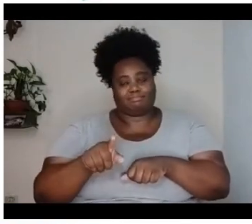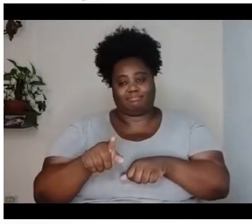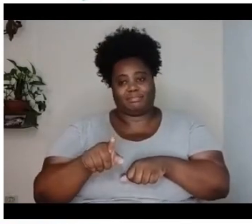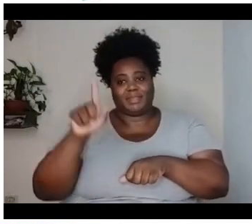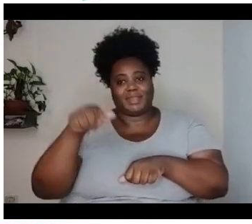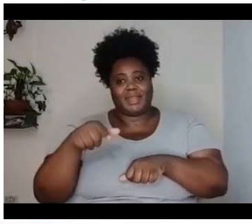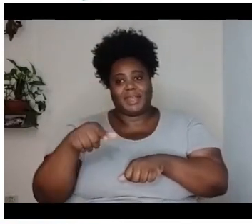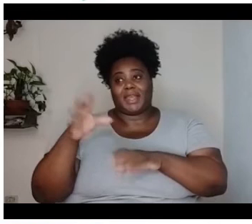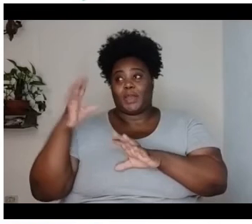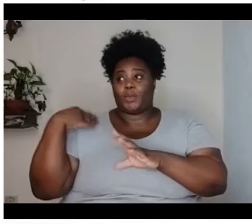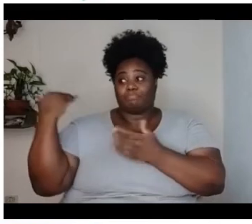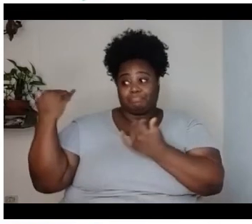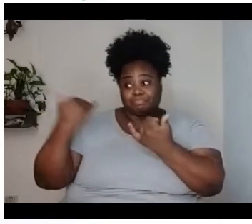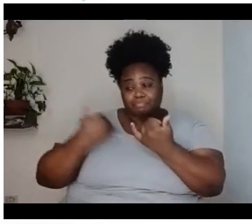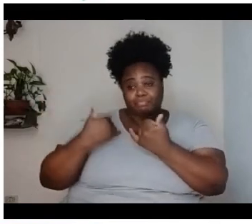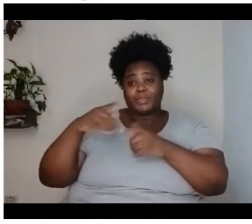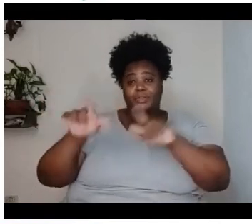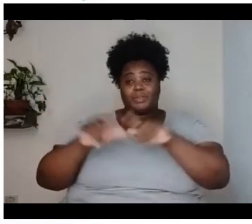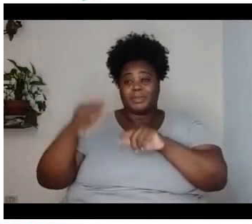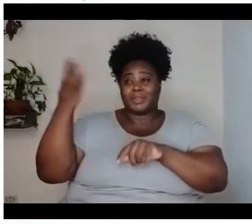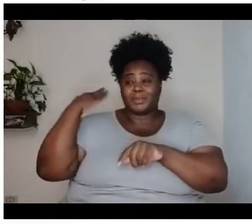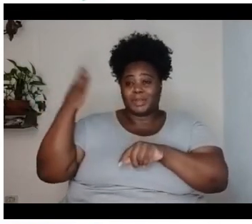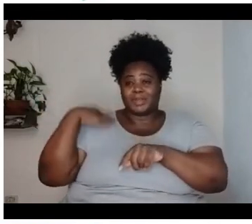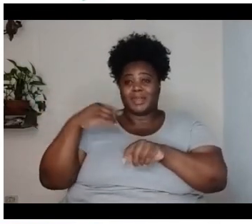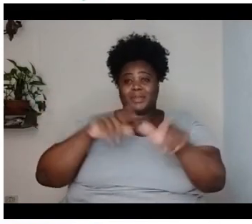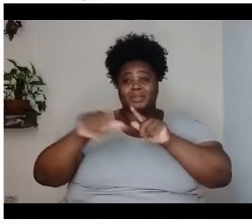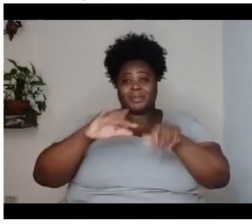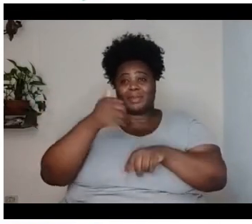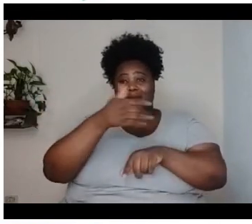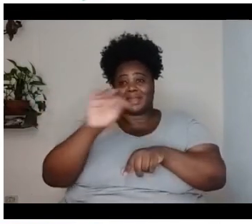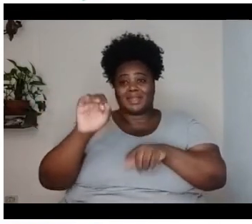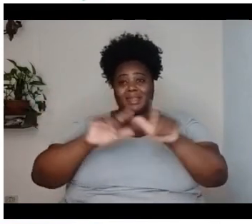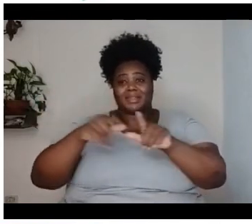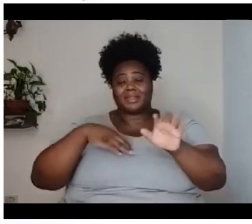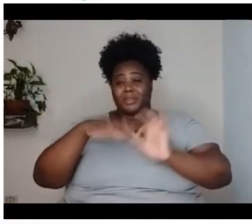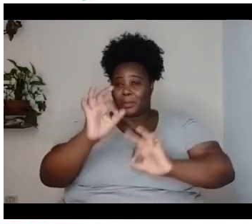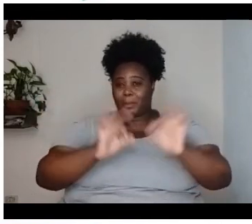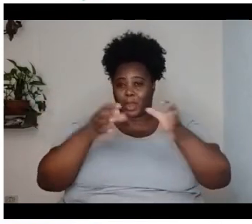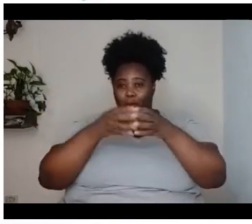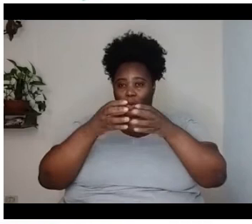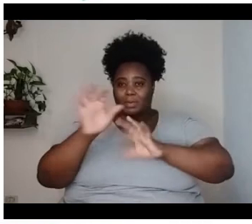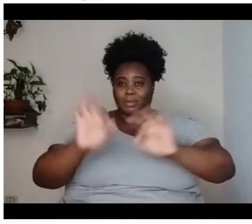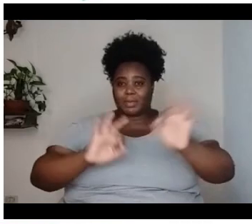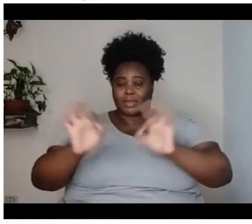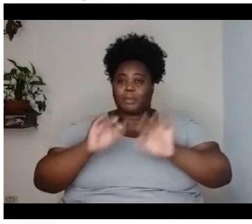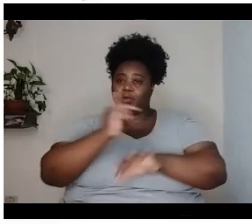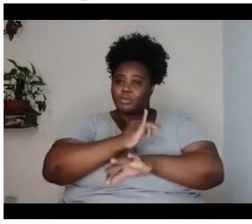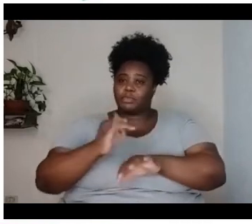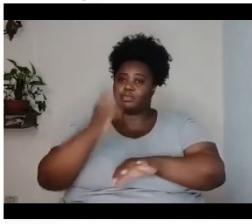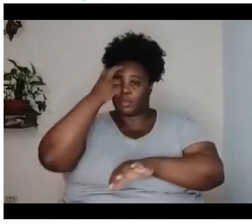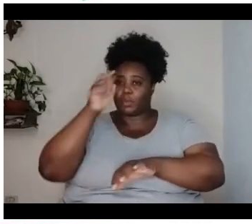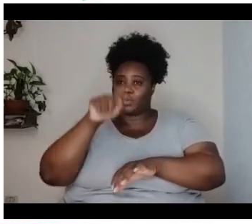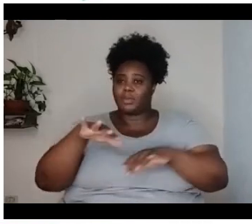herdei de um trabalho que eu tive. Eu trabalhei durante 10 anos numa equipe de planejamento, numa fundação cultural. Então, eu devo